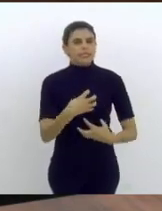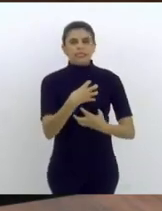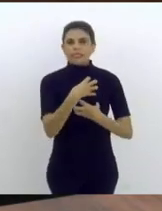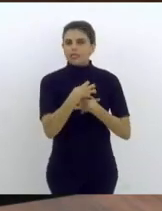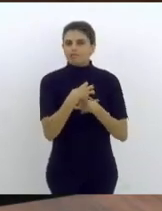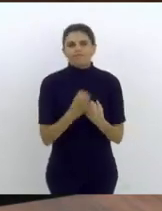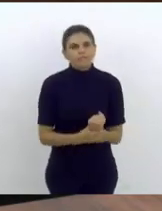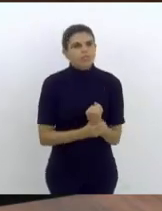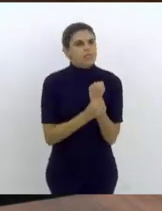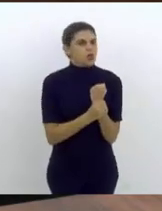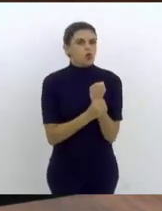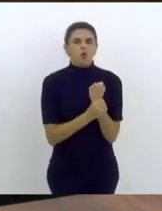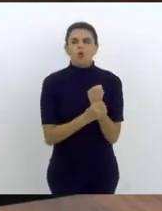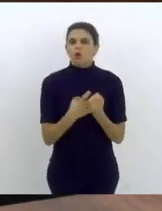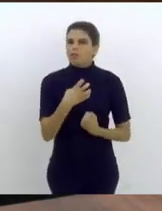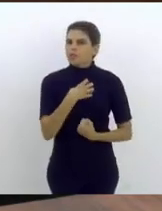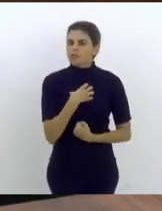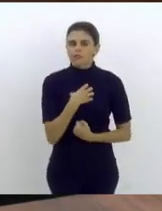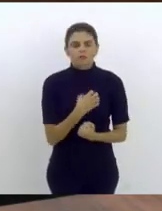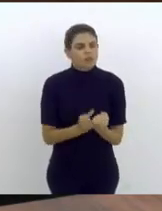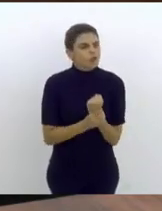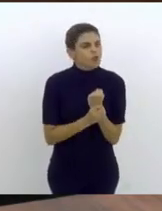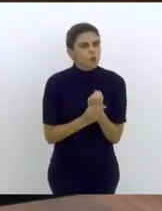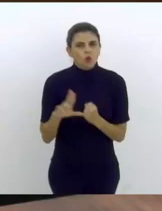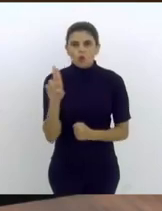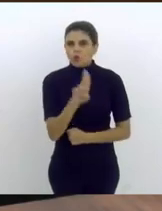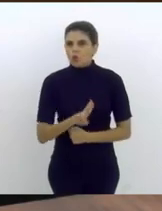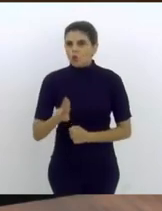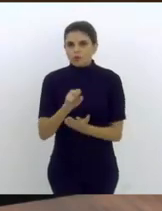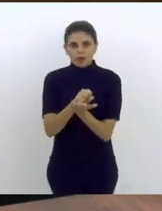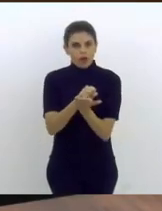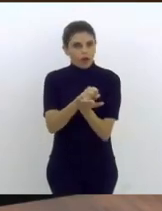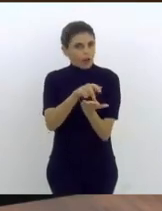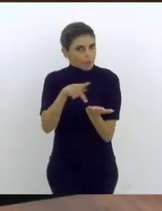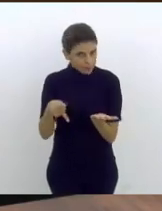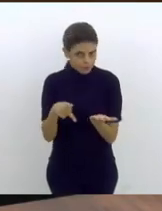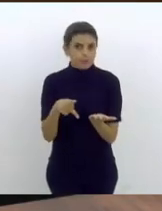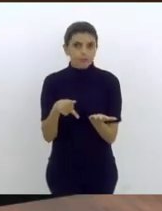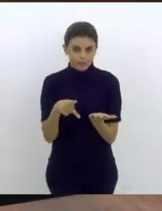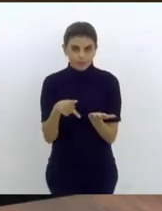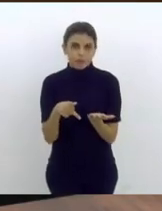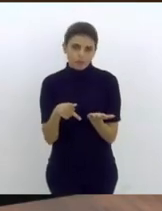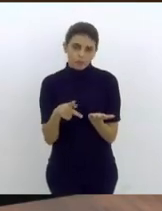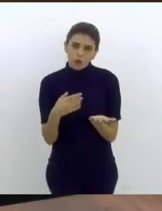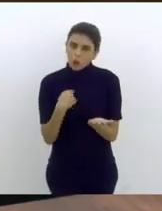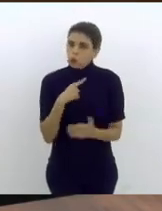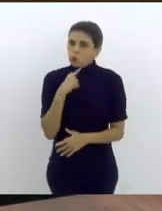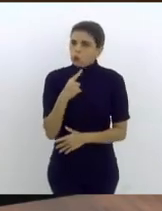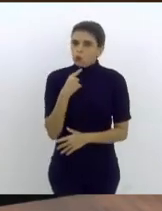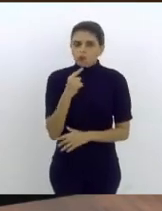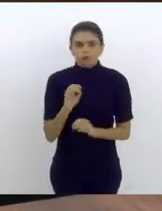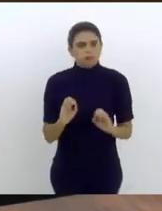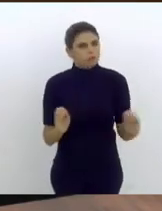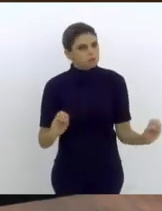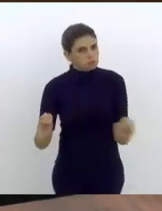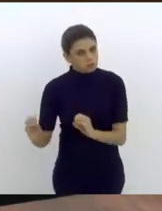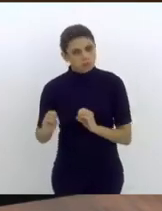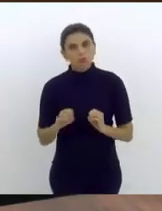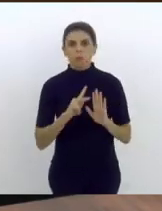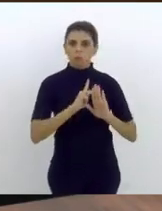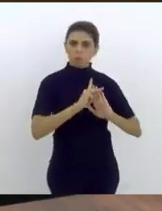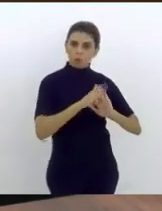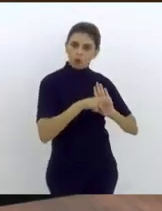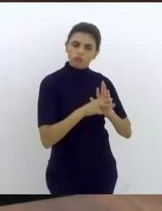seguras a utilizar um transporte de aplicativo então eu não tenho dúvida que esse projeto